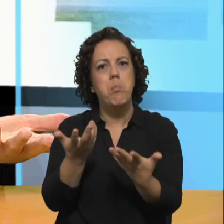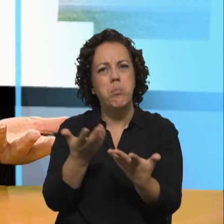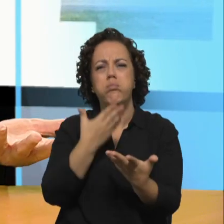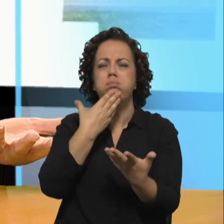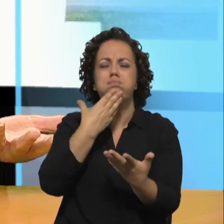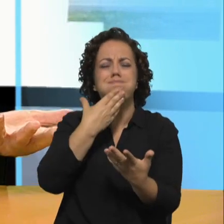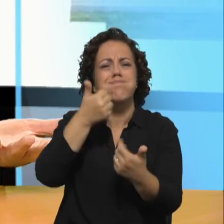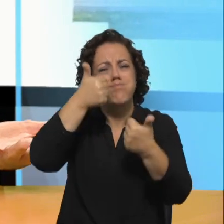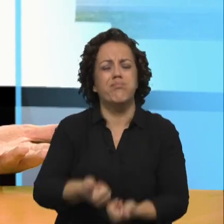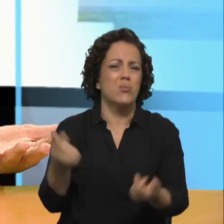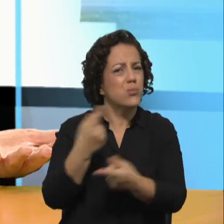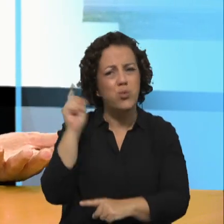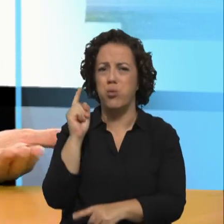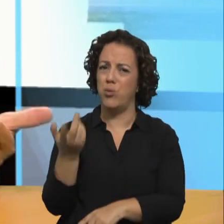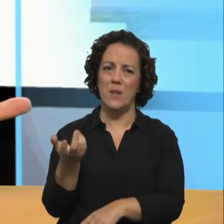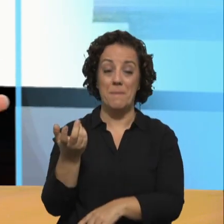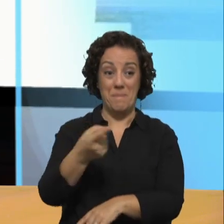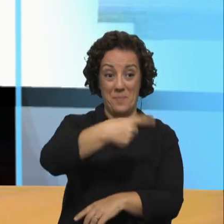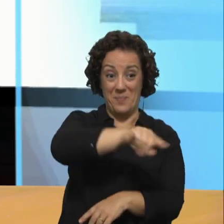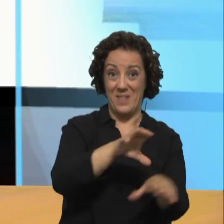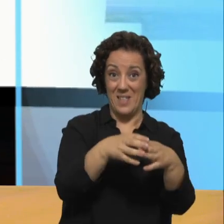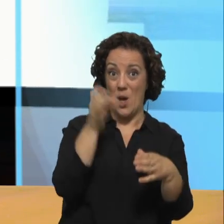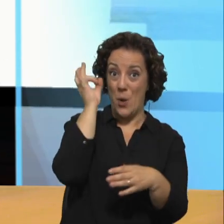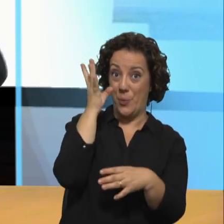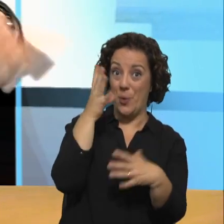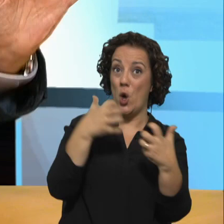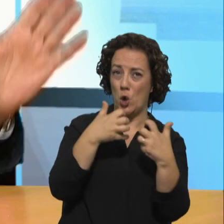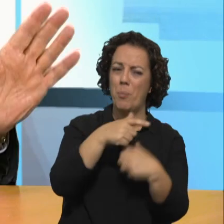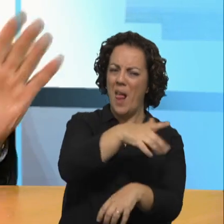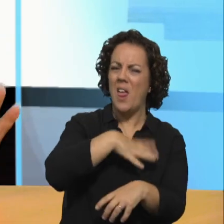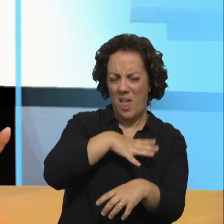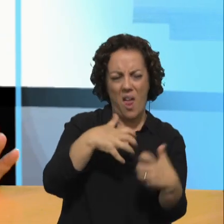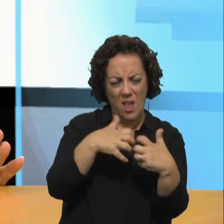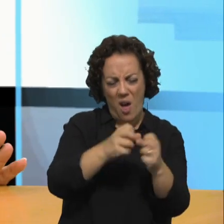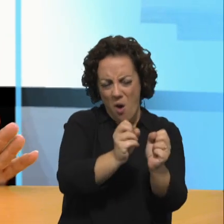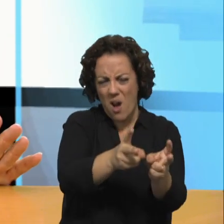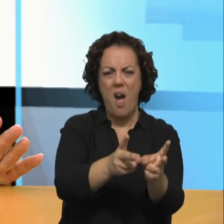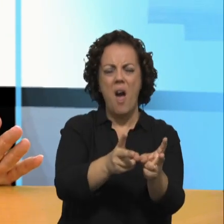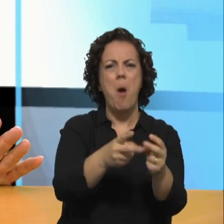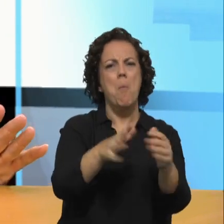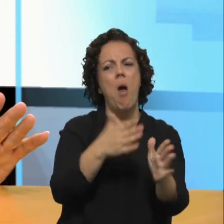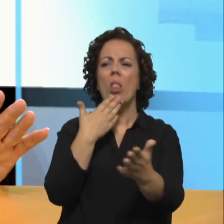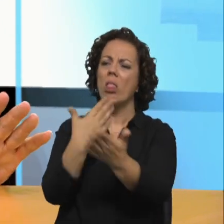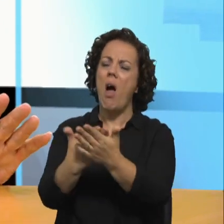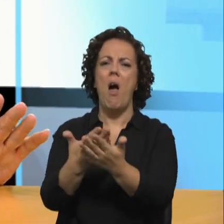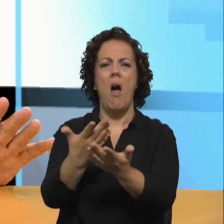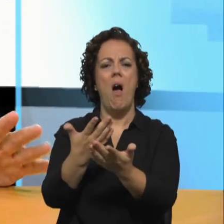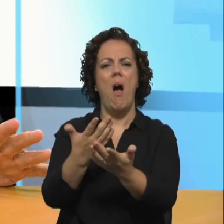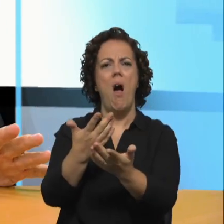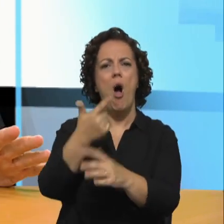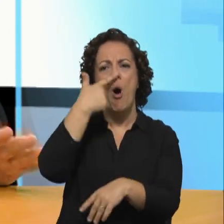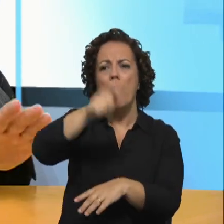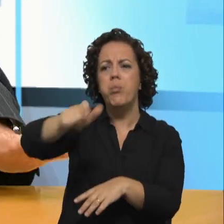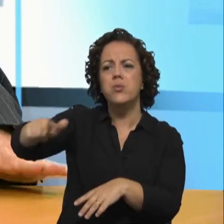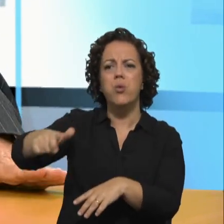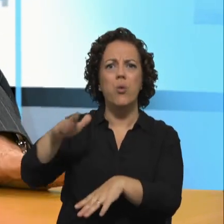indecente. Estes grupos querem fazer a guerra, tudo bem, têm a sua... Mas não metam os